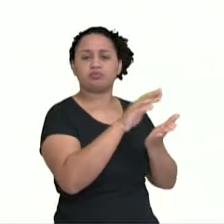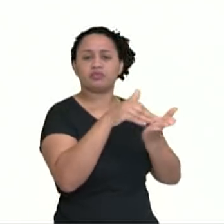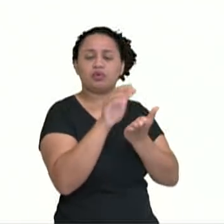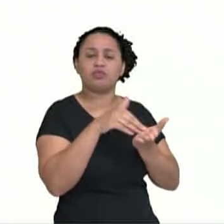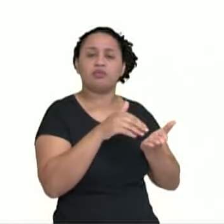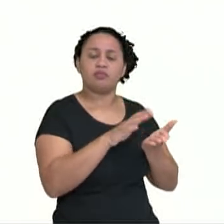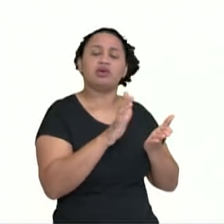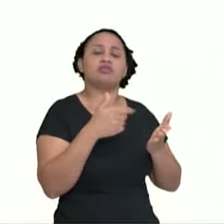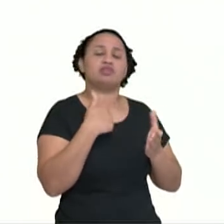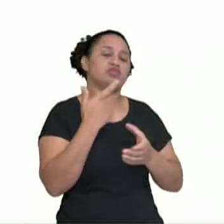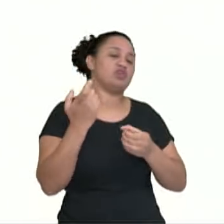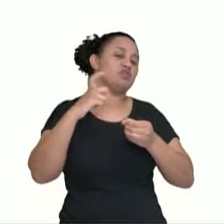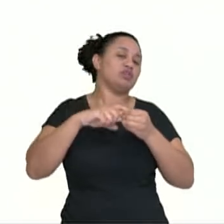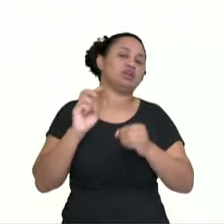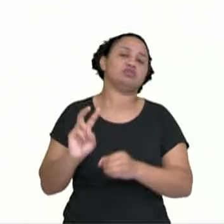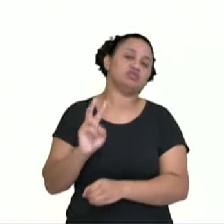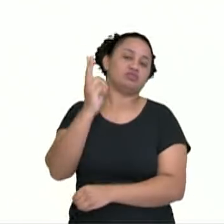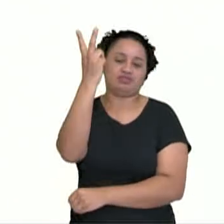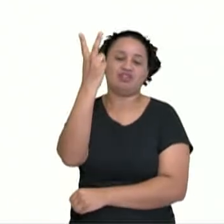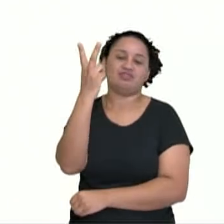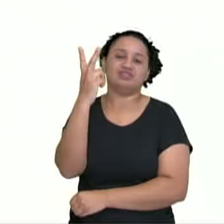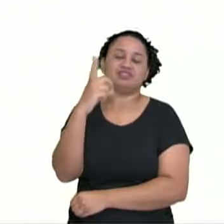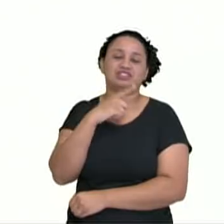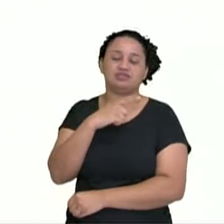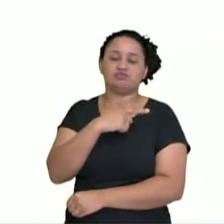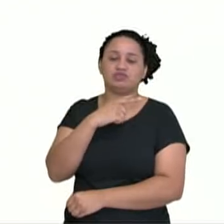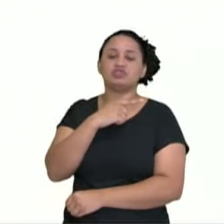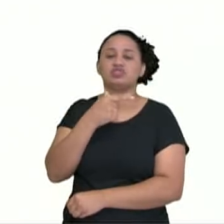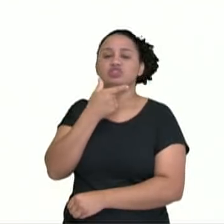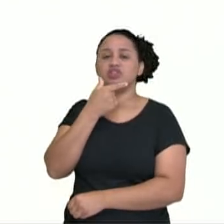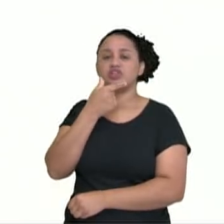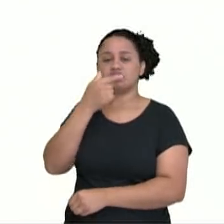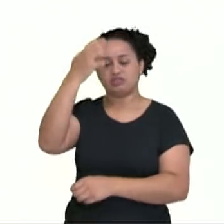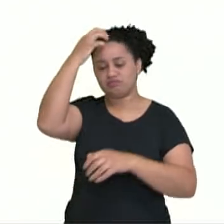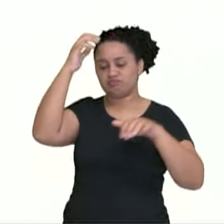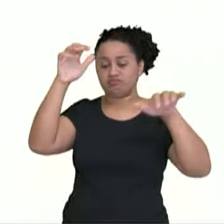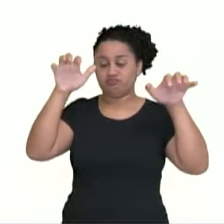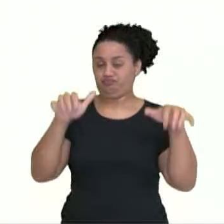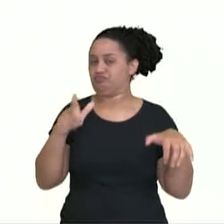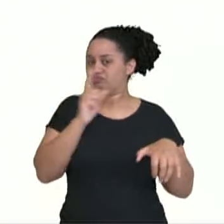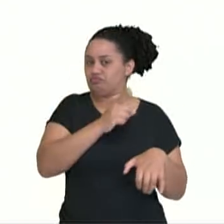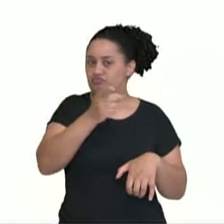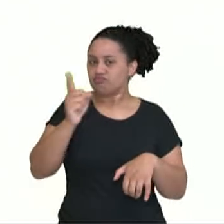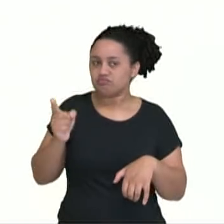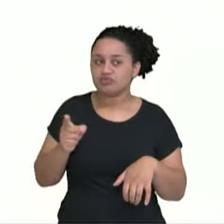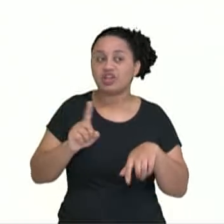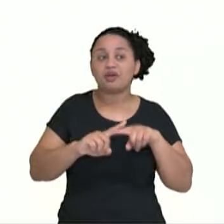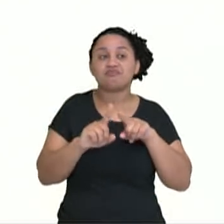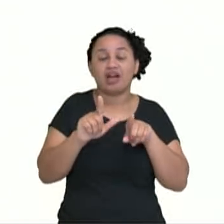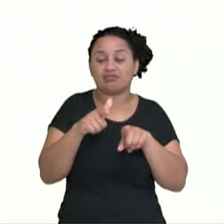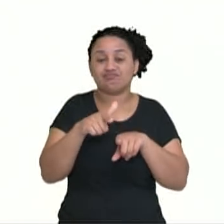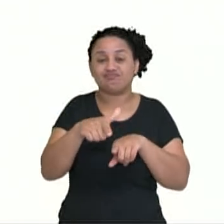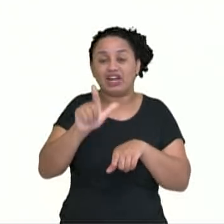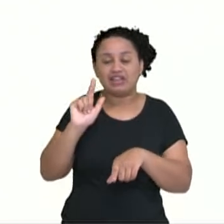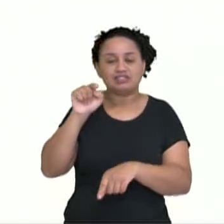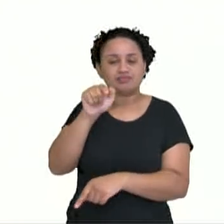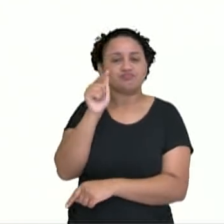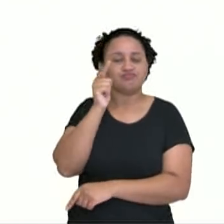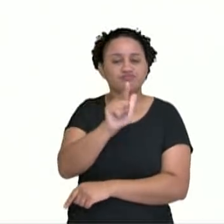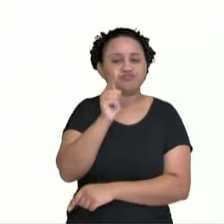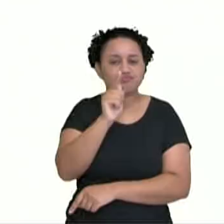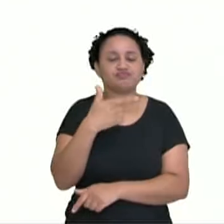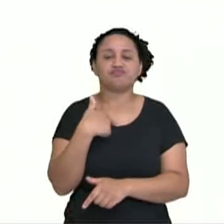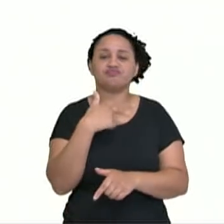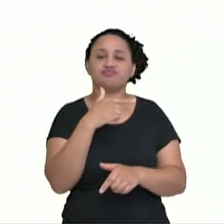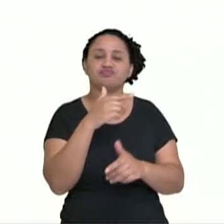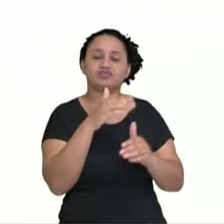retornado a todos aqueles valores existentes dentro do absolutismo monárquico, mas antes mesmo, né,